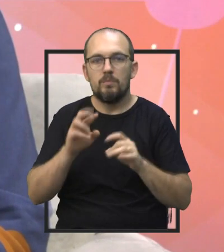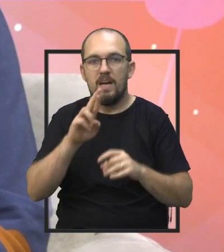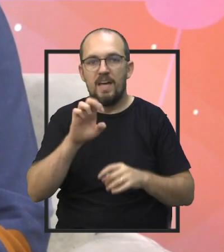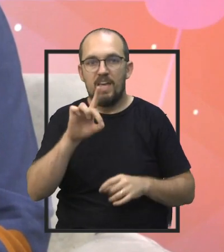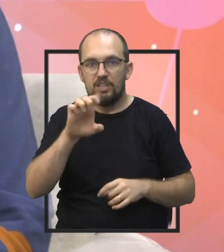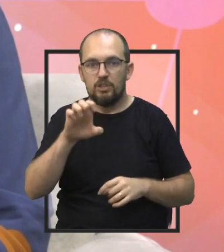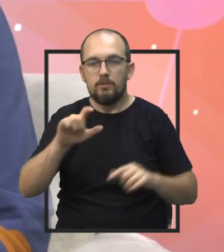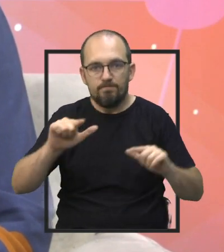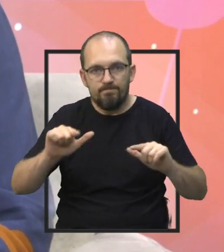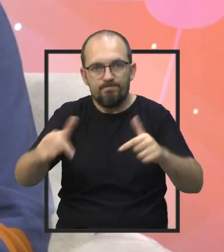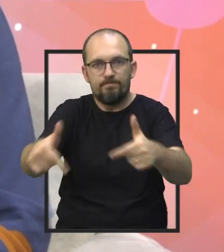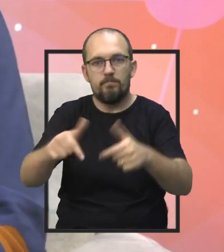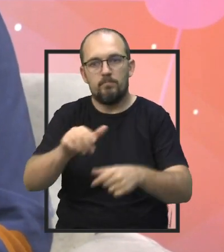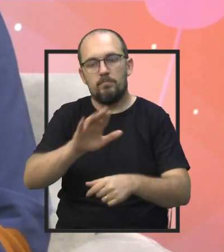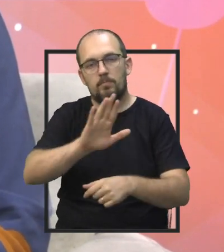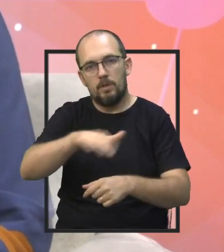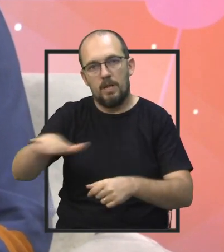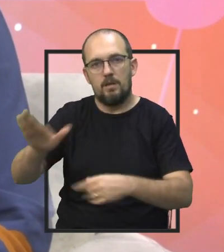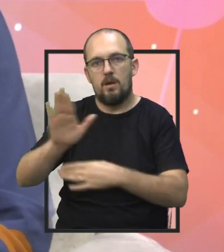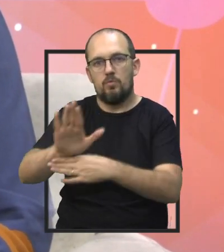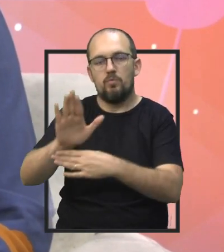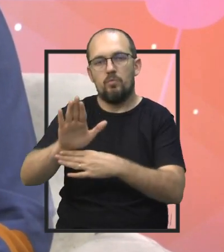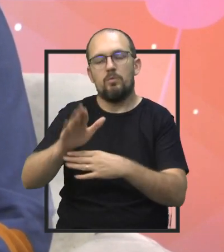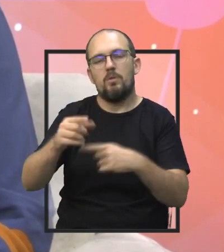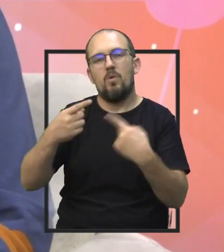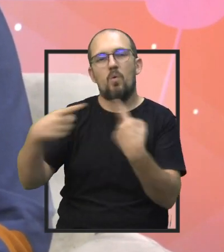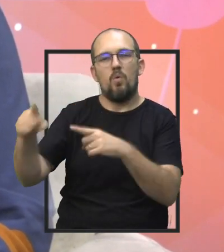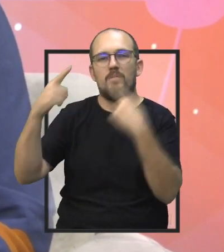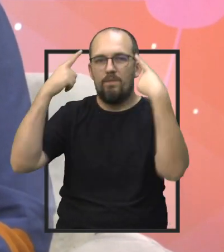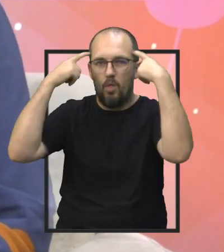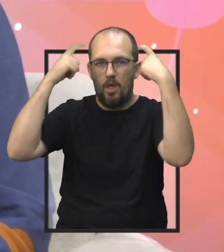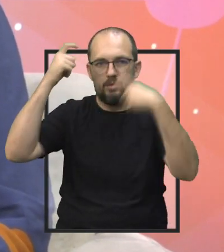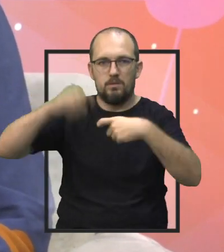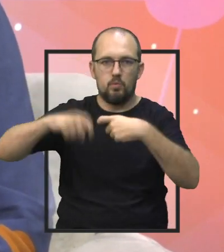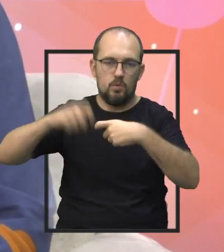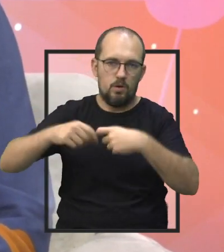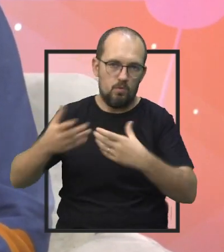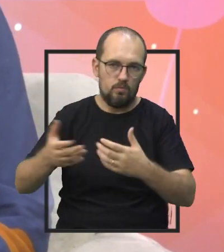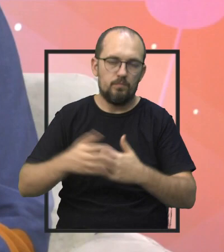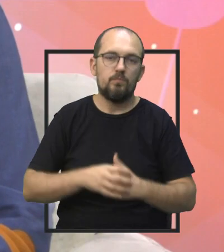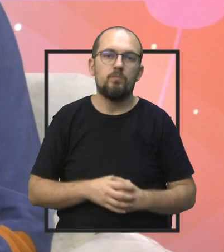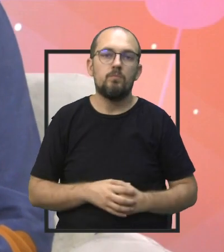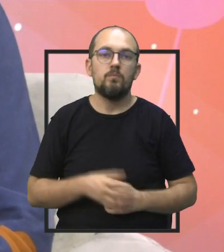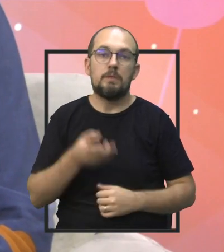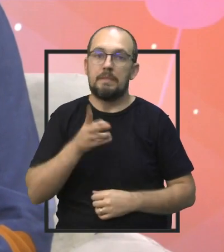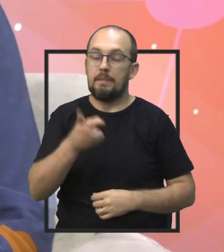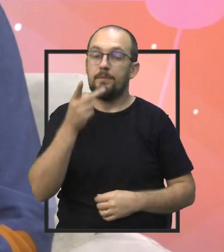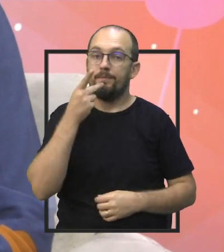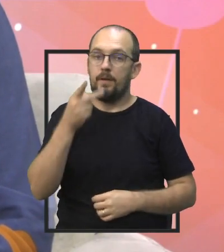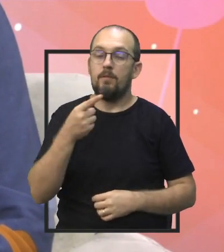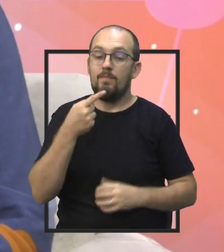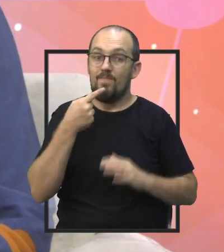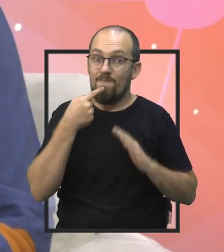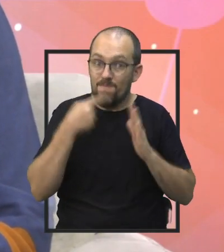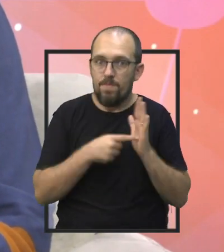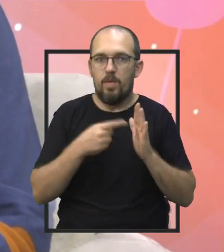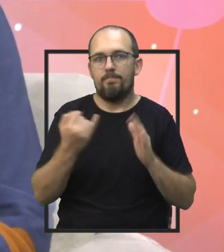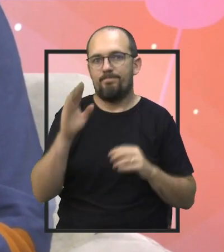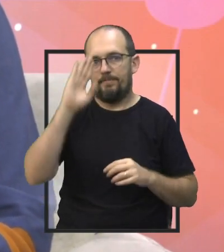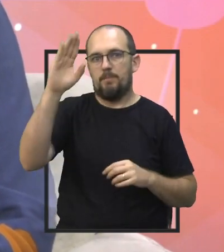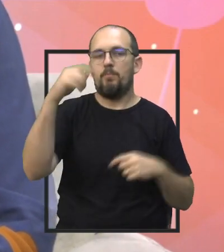em prol das crianças, né, no combate a essa violência sexual. Então, a gente sempre fala, né, que a denúncia